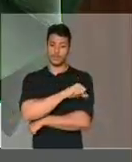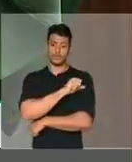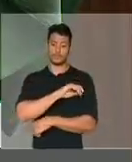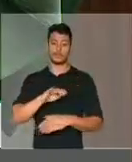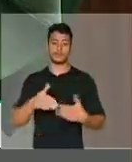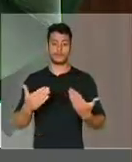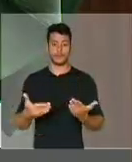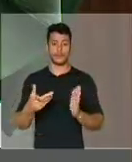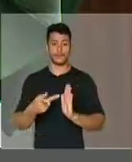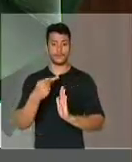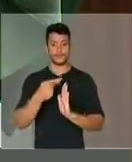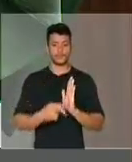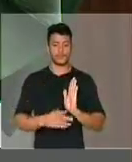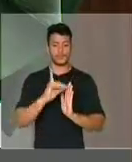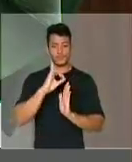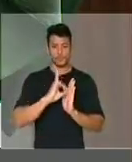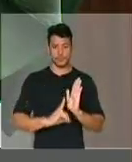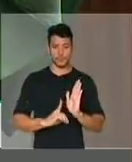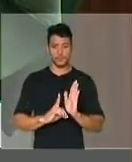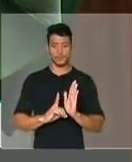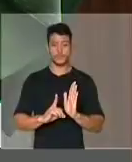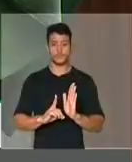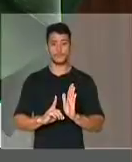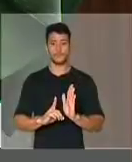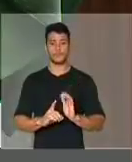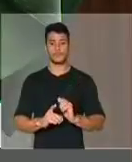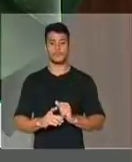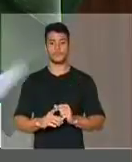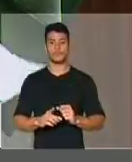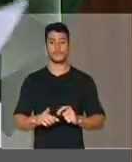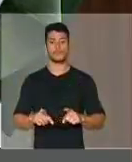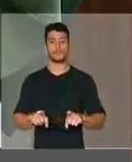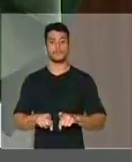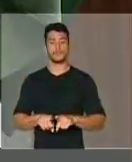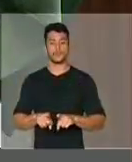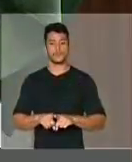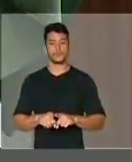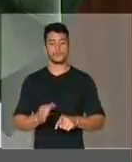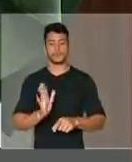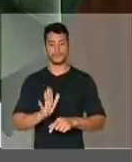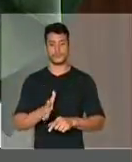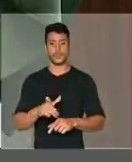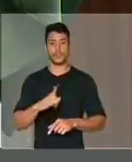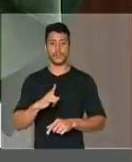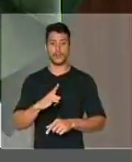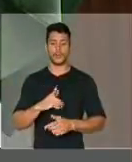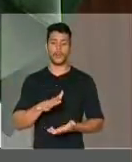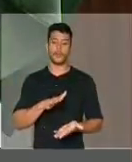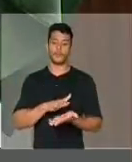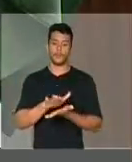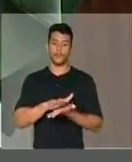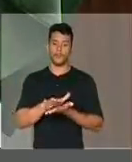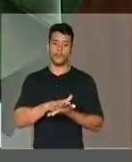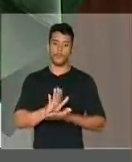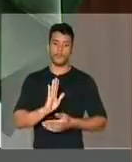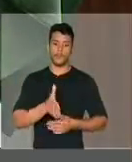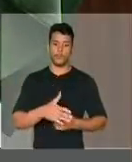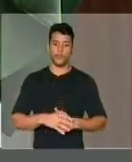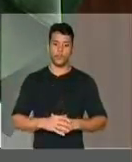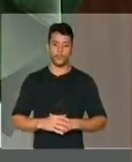Nos termos do projeto de decreto legislativo que vou ler, pelo envio das indicações anexas que serão publicadas.